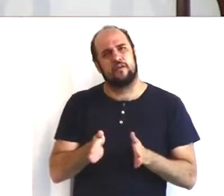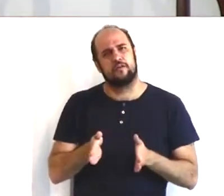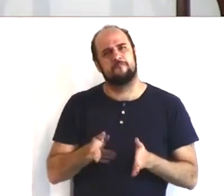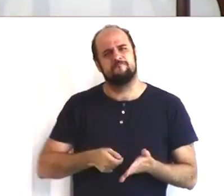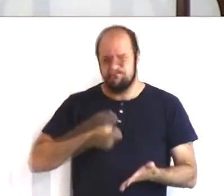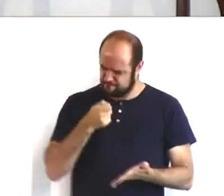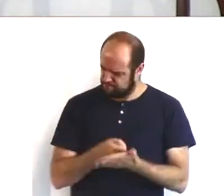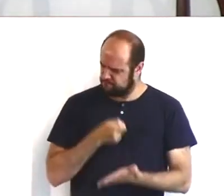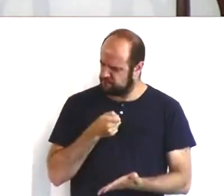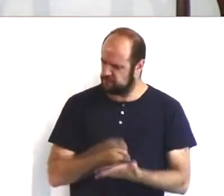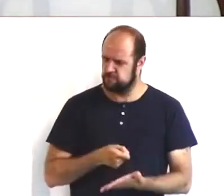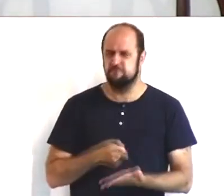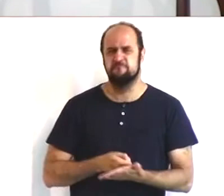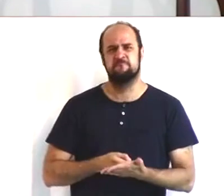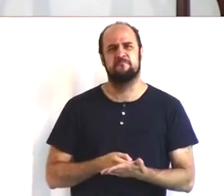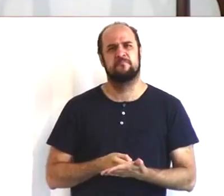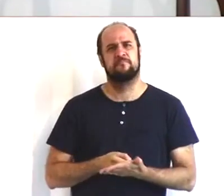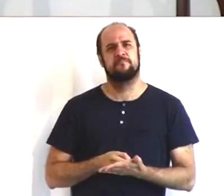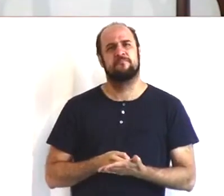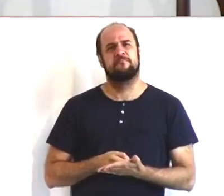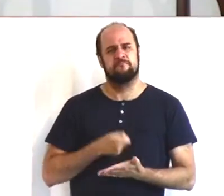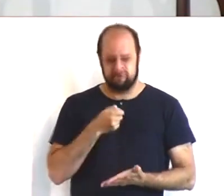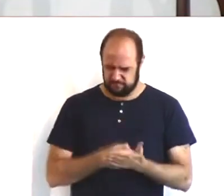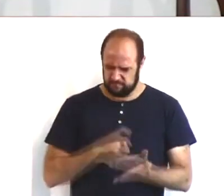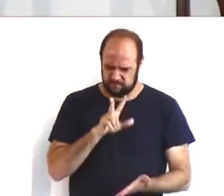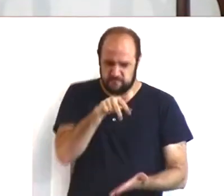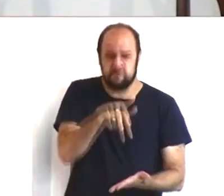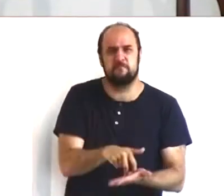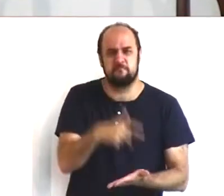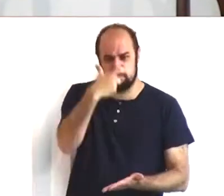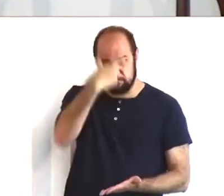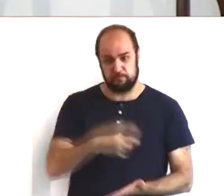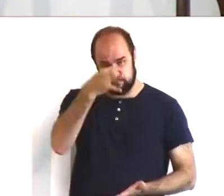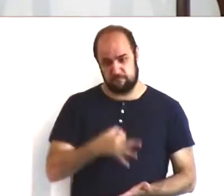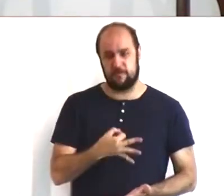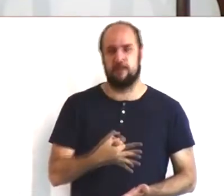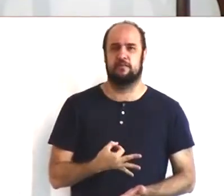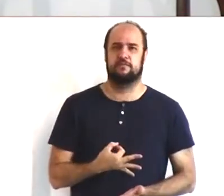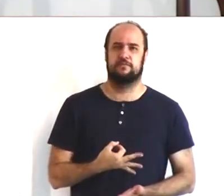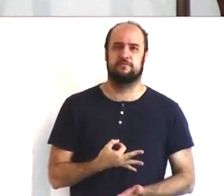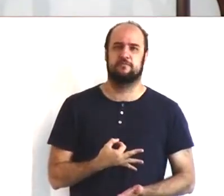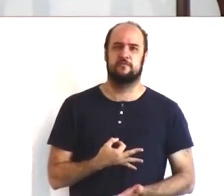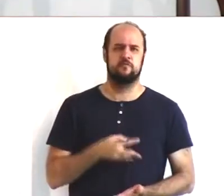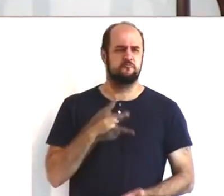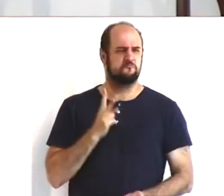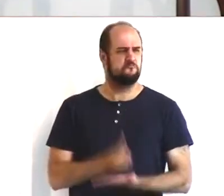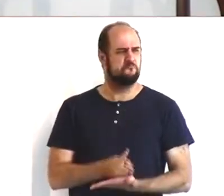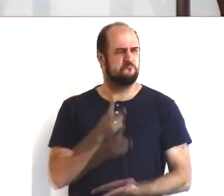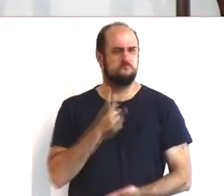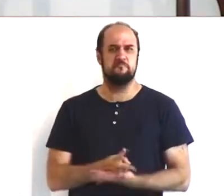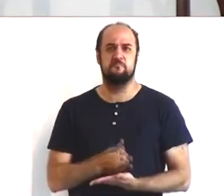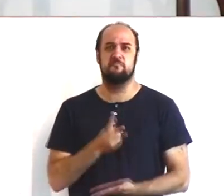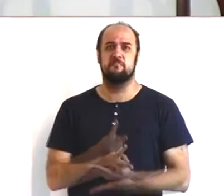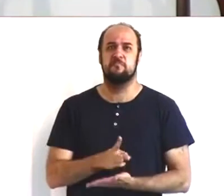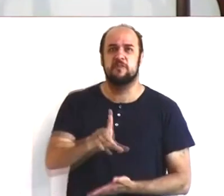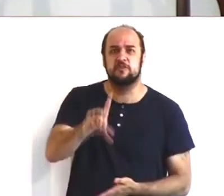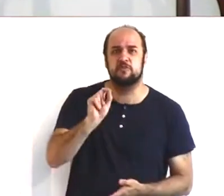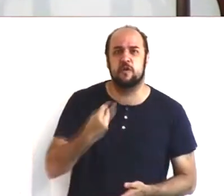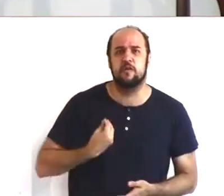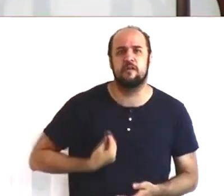uma atitude correta. Perseverar é uma atitude correta. Ser constante é uma escolha de